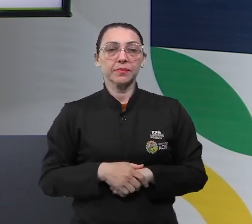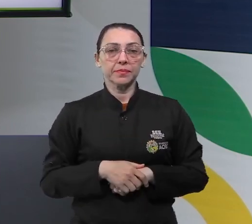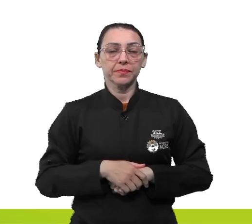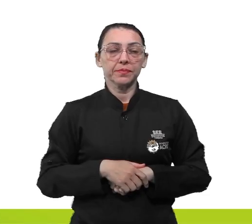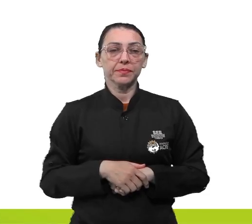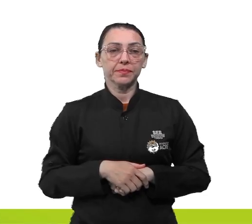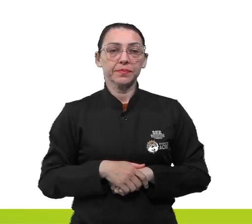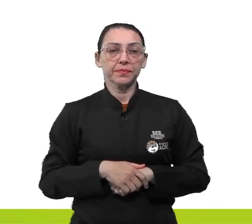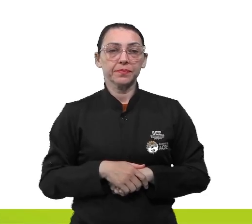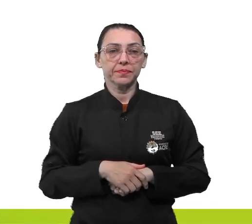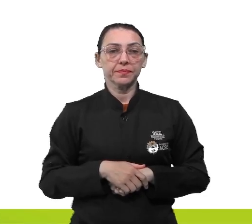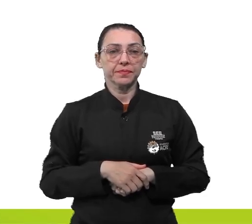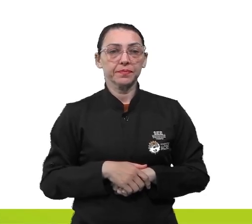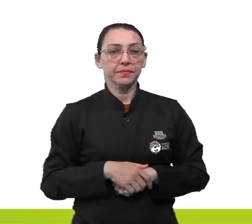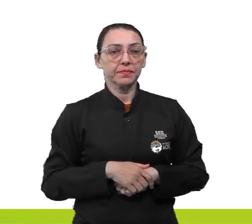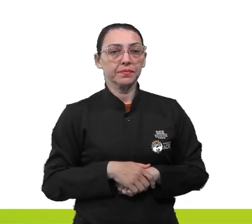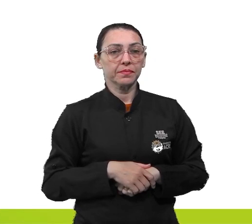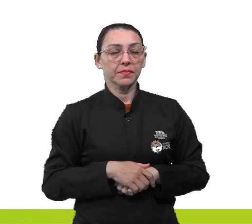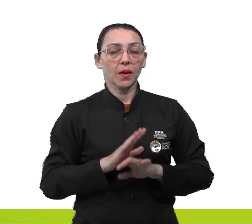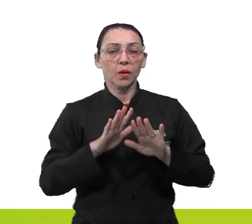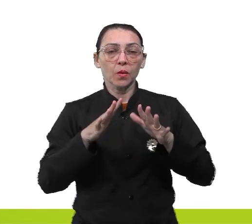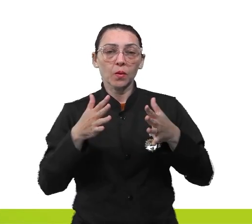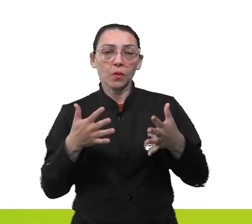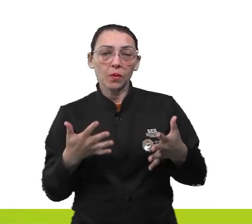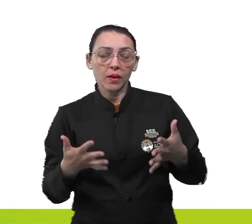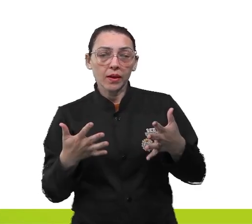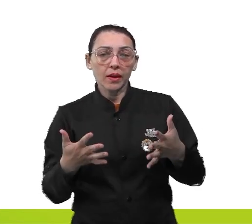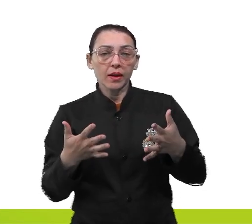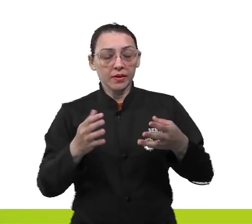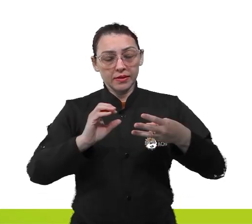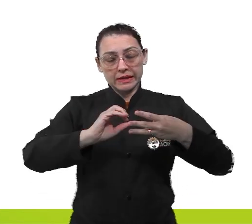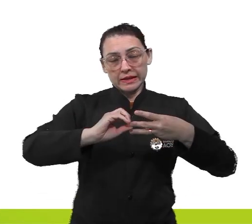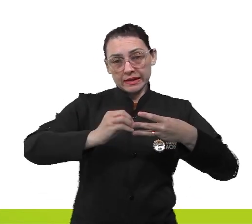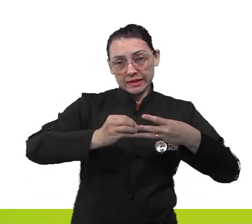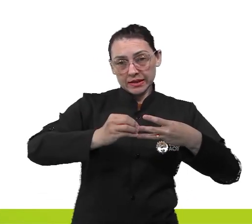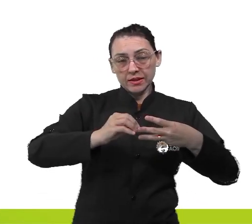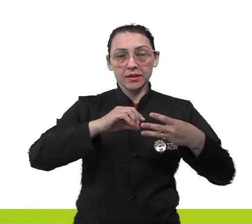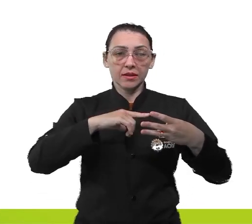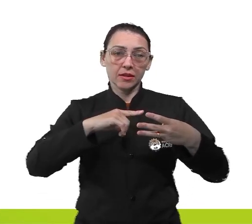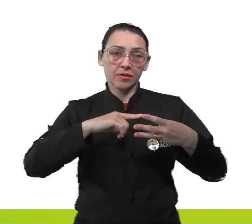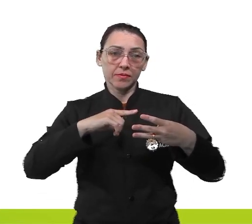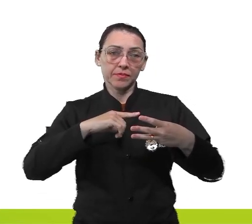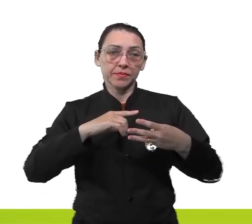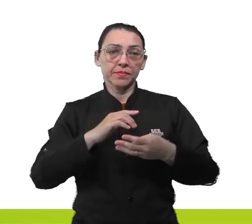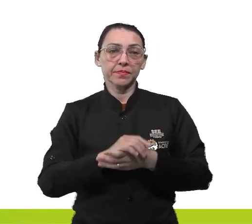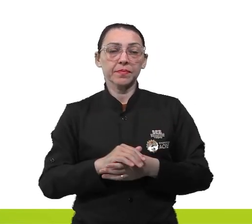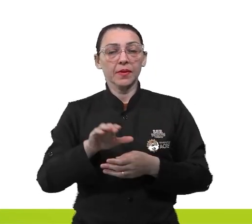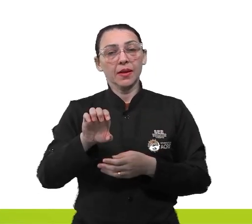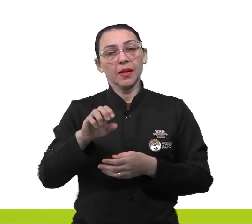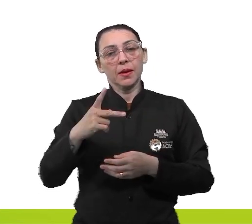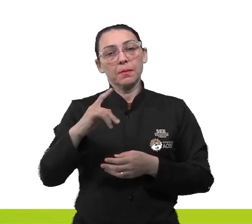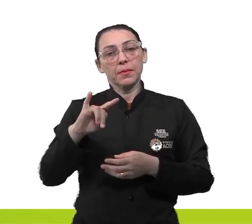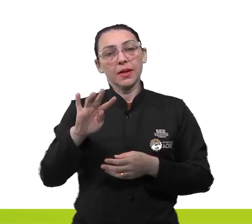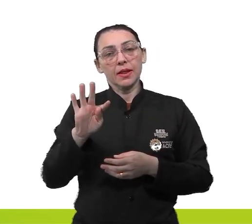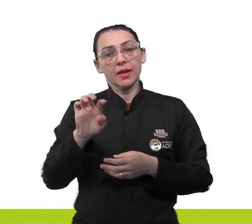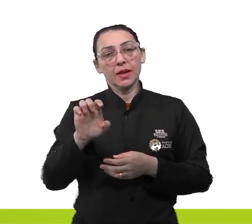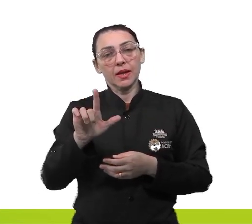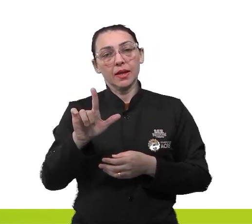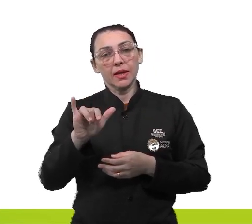tá ok? Esse é um tipo de célula. Quais são os outros tipos de células que temos aqui? Célula